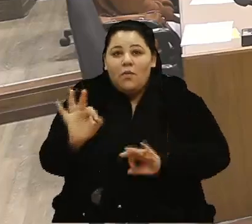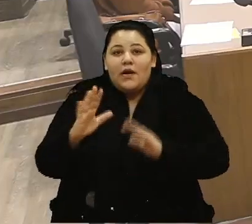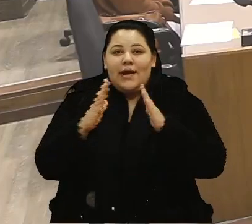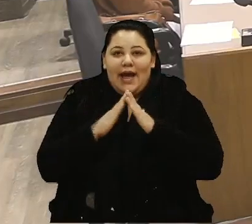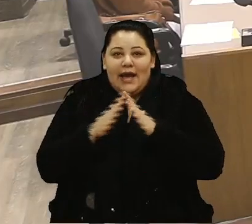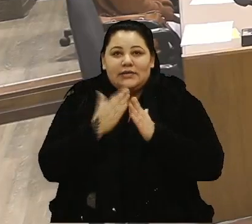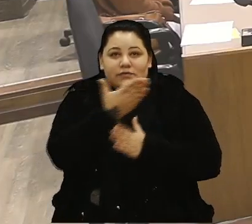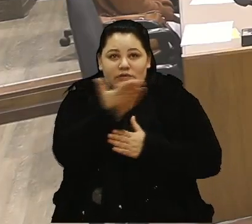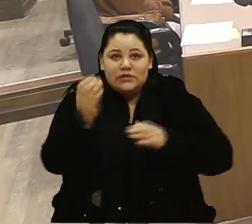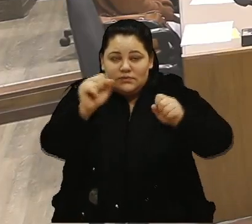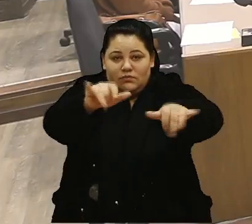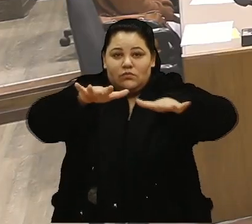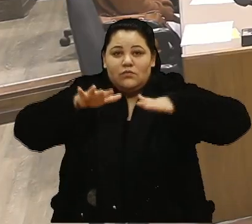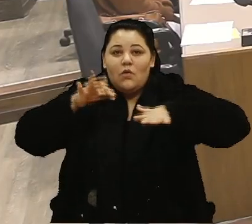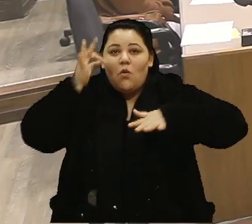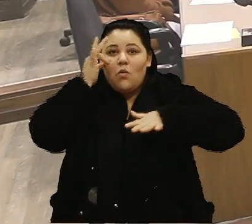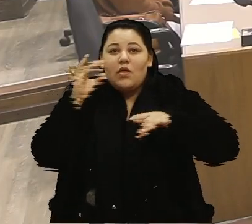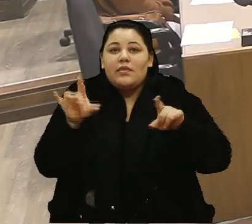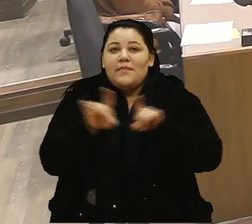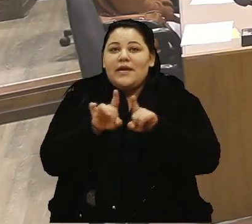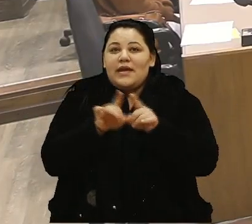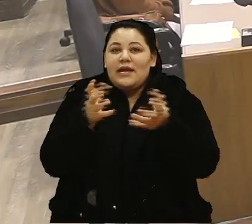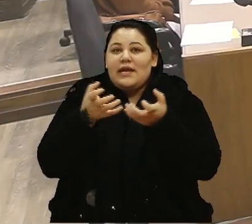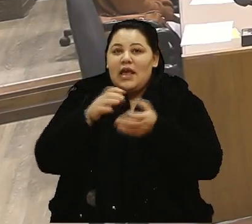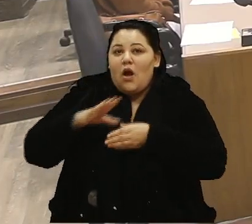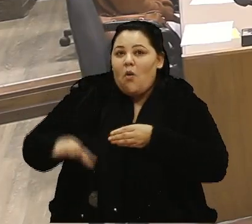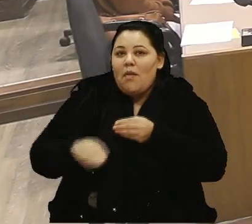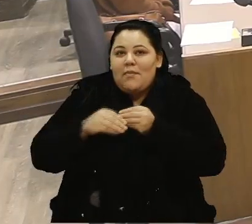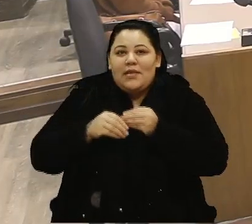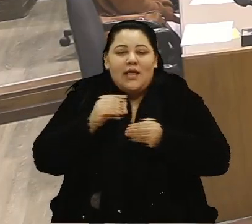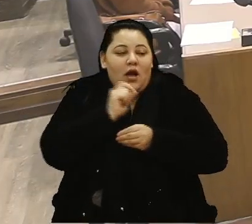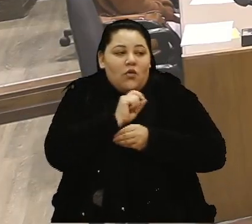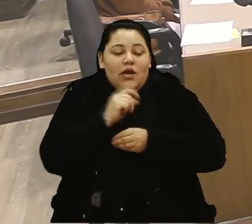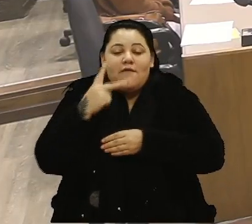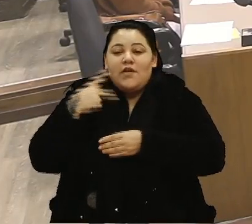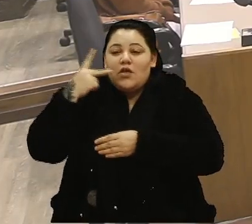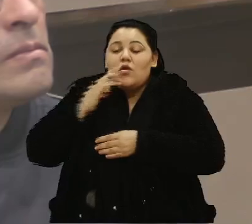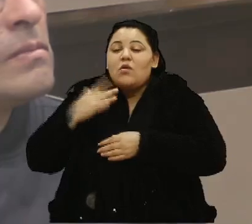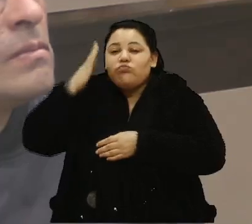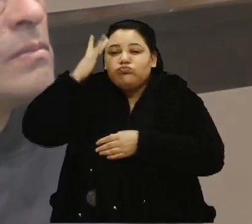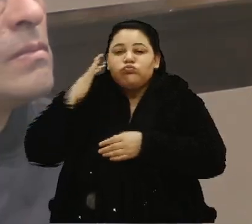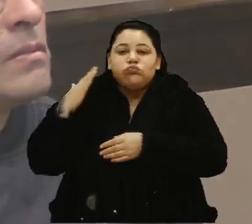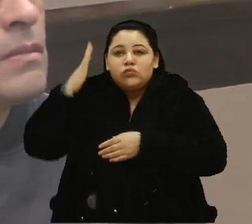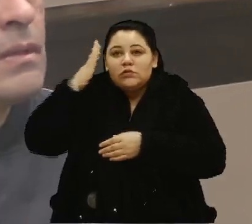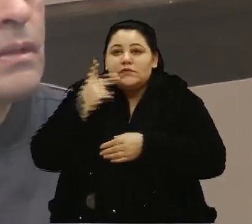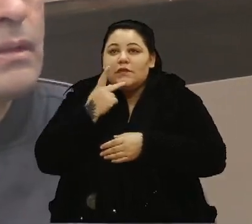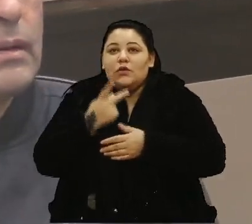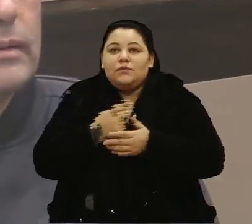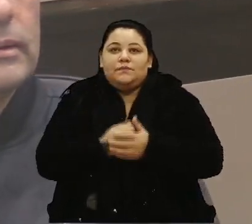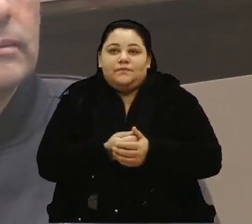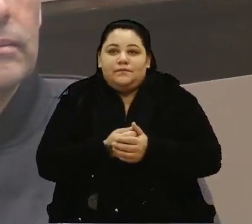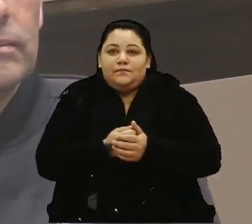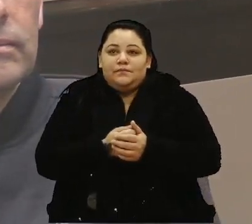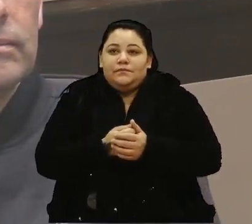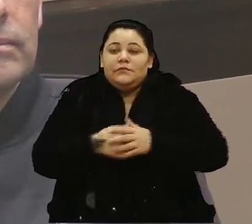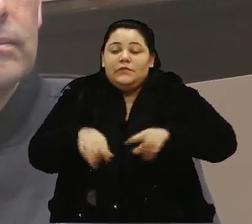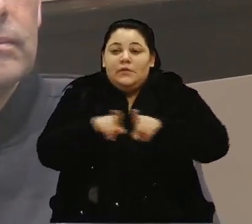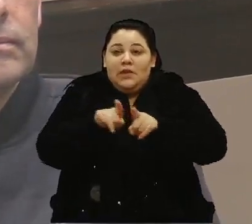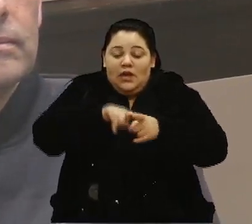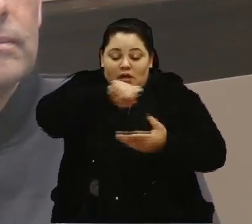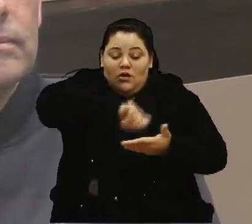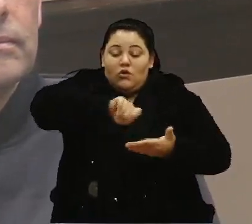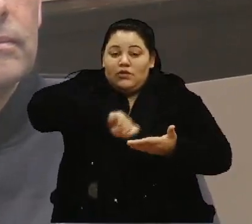se faz presente aqui. Também queria reiterar o que a vereadora, minha colega de bancada, a vereadora Daiane, falou. Também eu anotei aqui